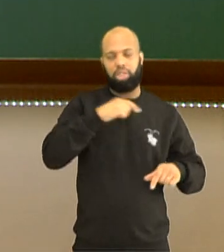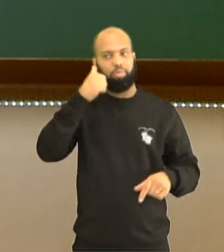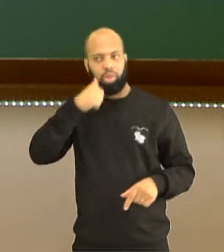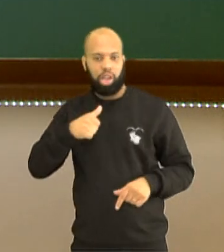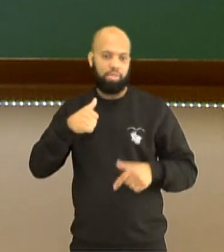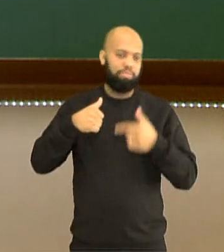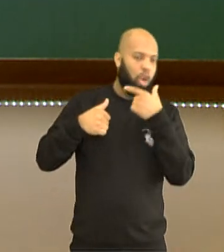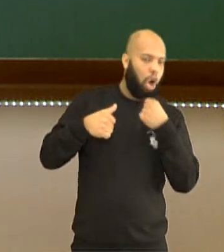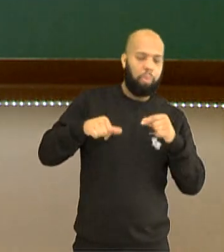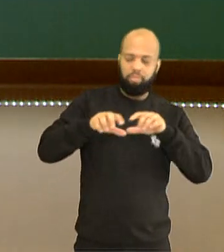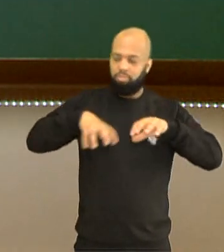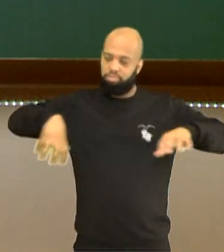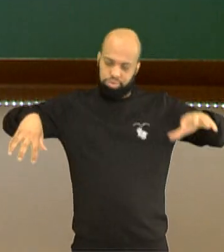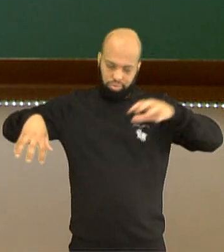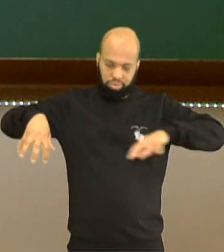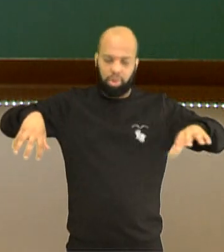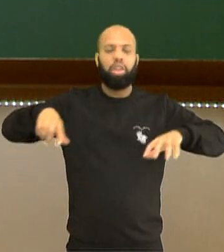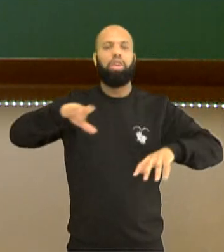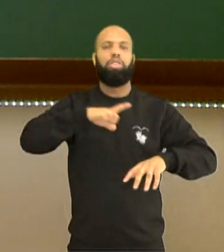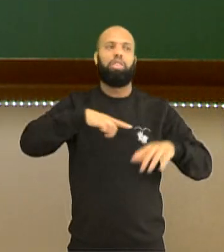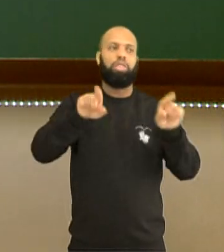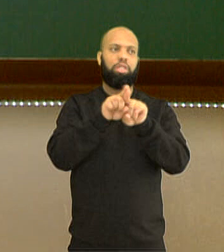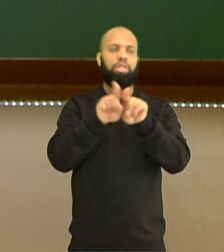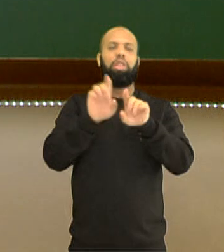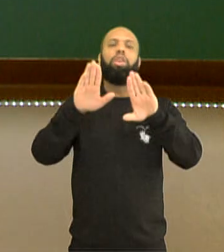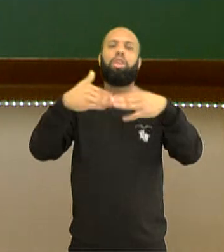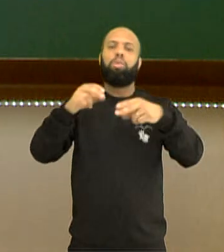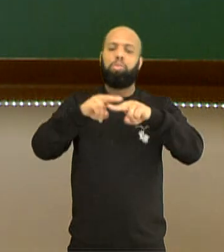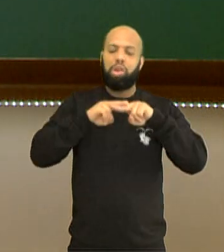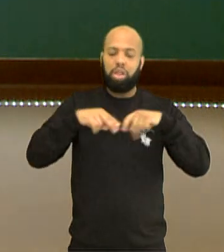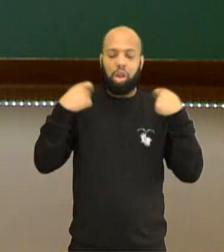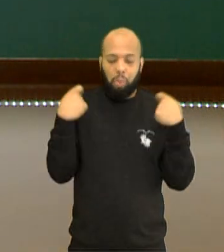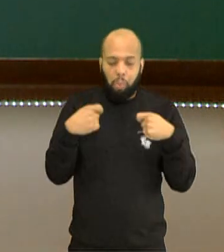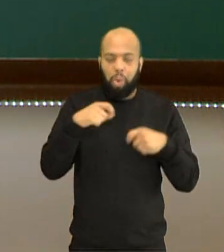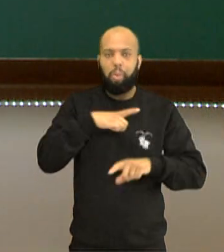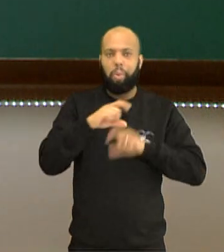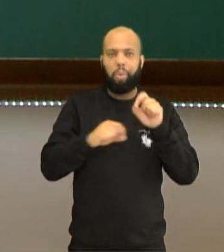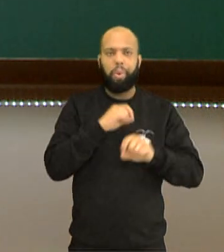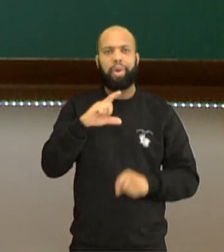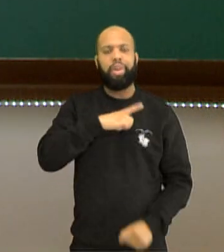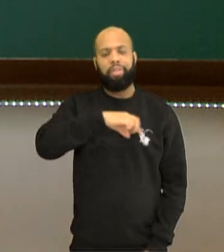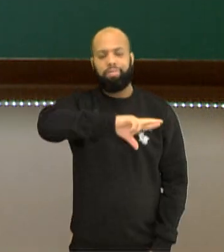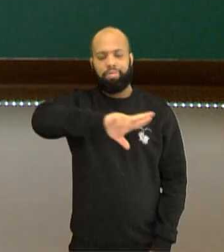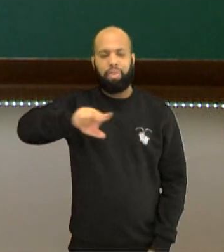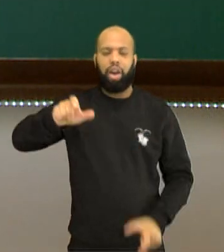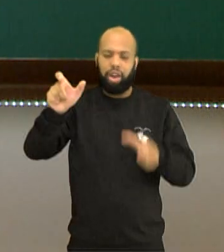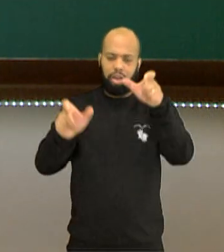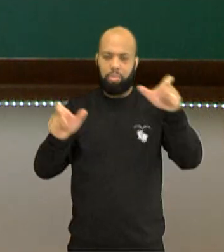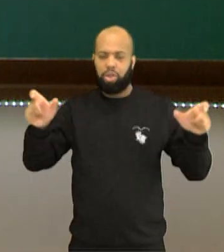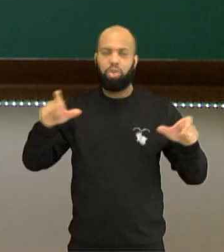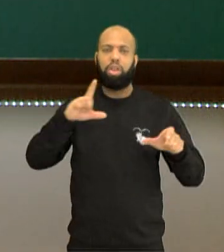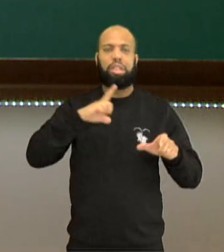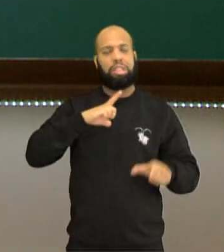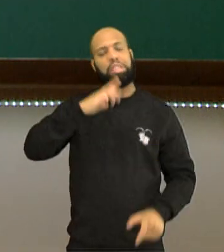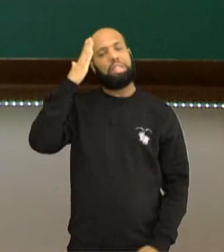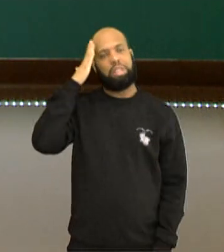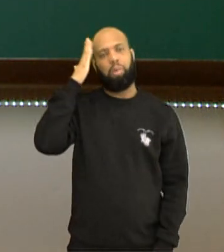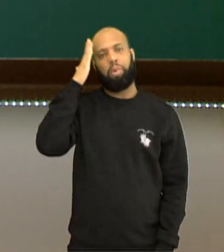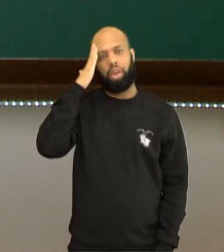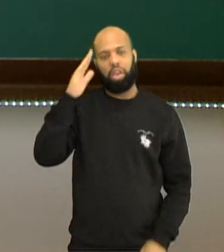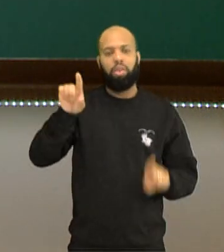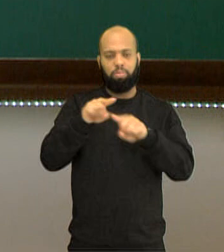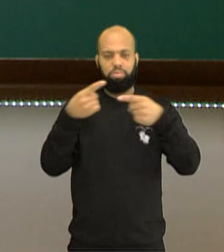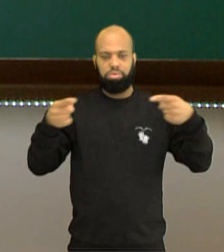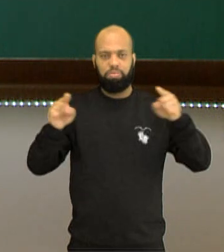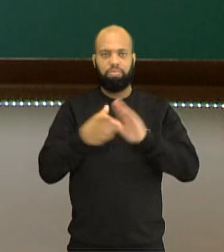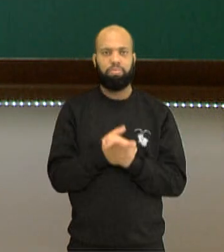para as mulheres. Então existia essa separação. Por isso que precisava ter uma grande quantidade de pessoas que exercessem a música. Lembrando a vocês